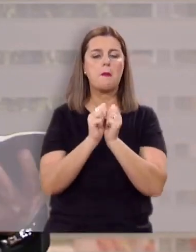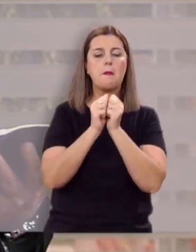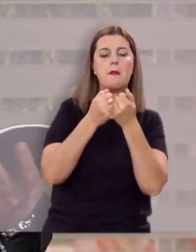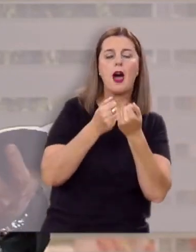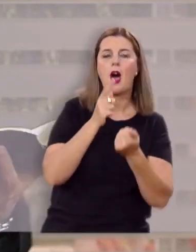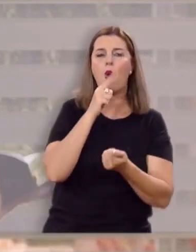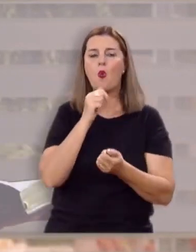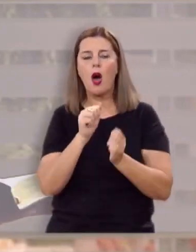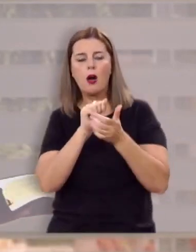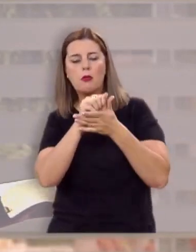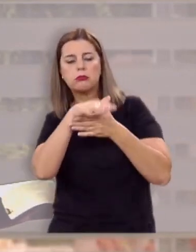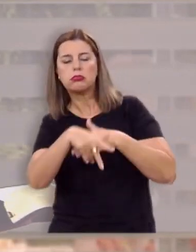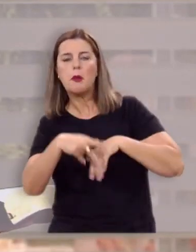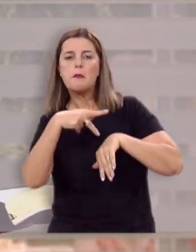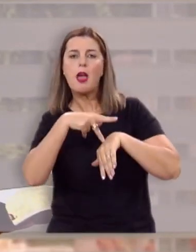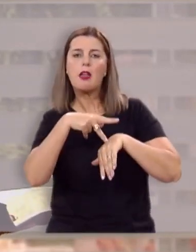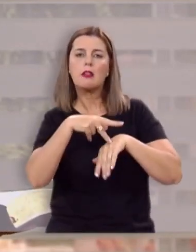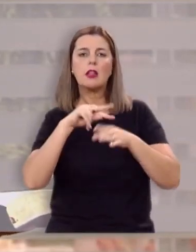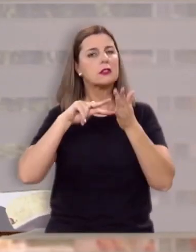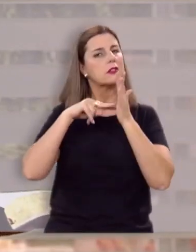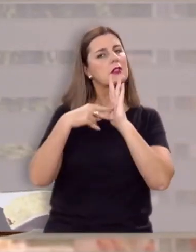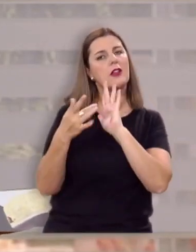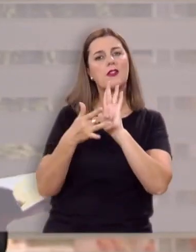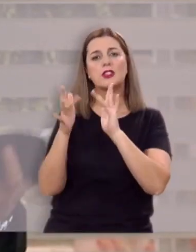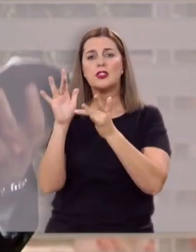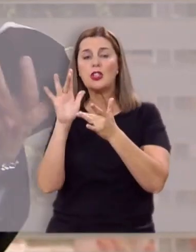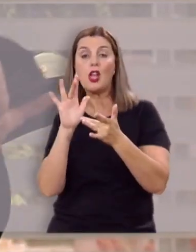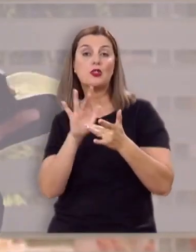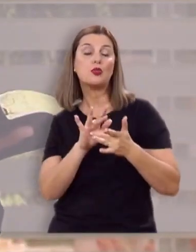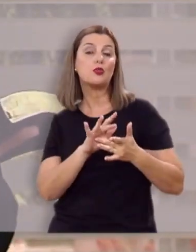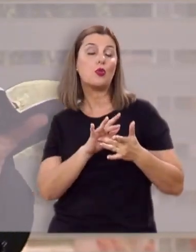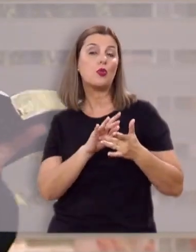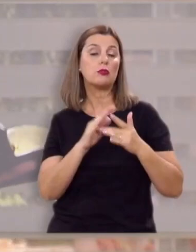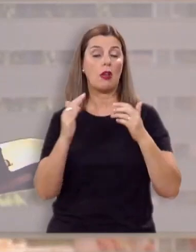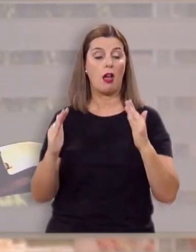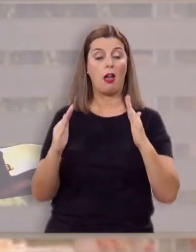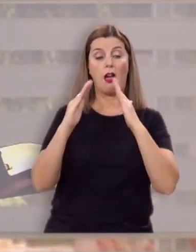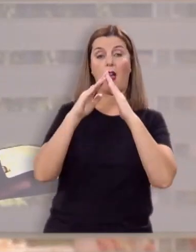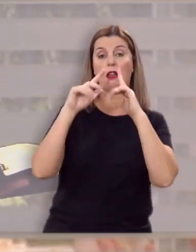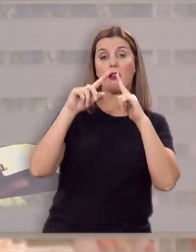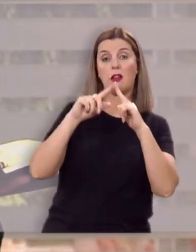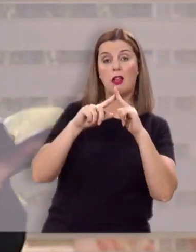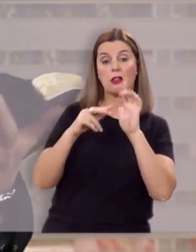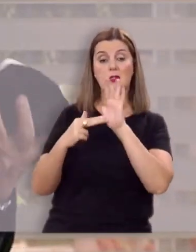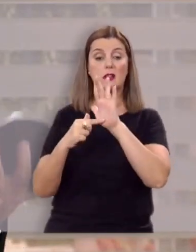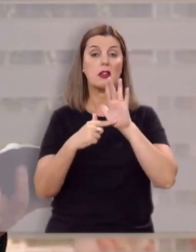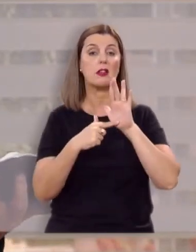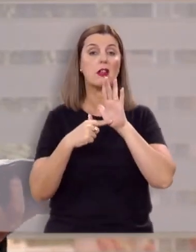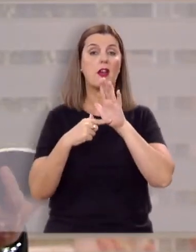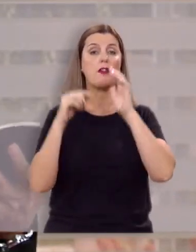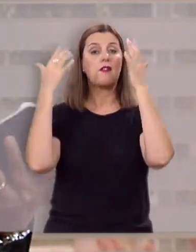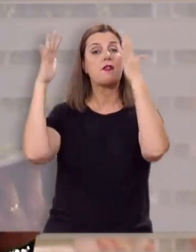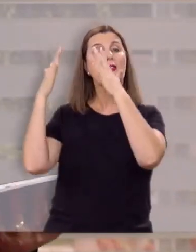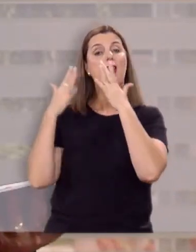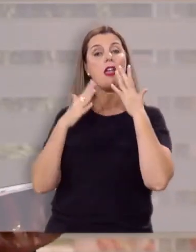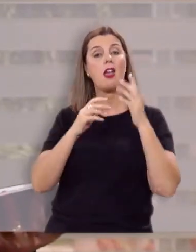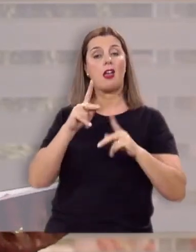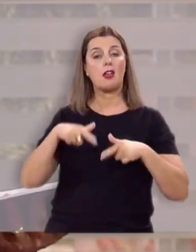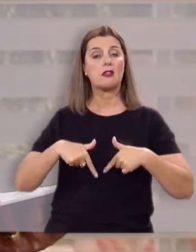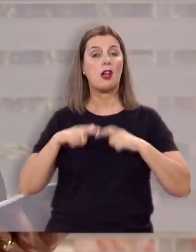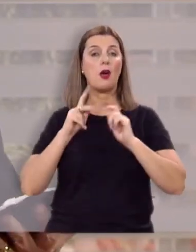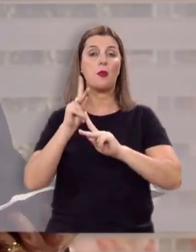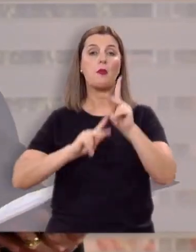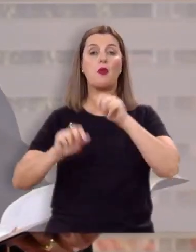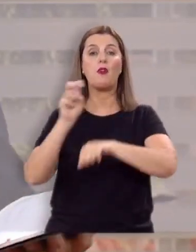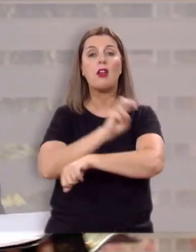foi simbolizado pela água que brotou da rocha. Ele foi simbolizado pelo templo, ele foi simbolizado pelas festas de